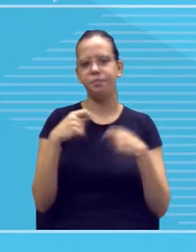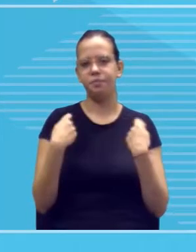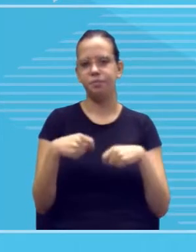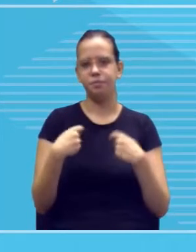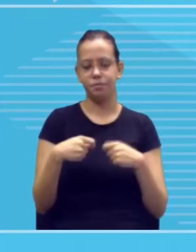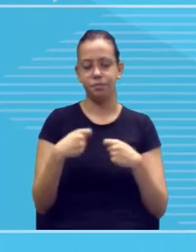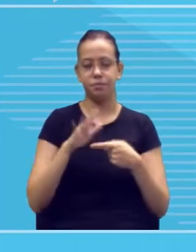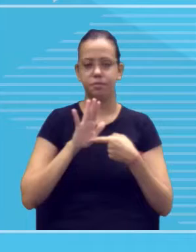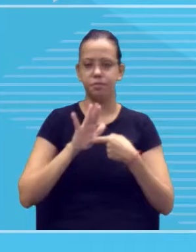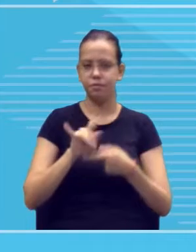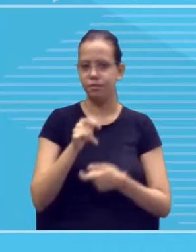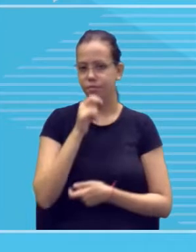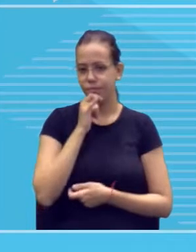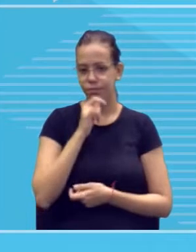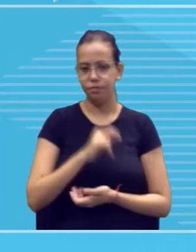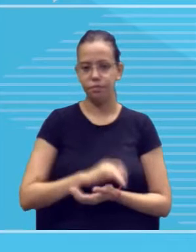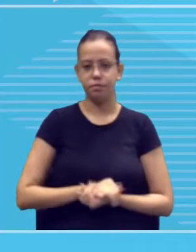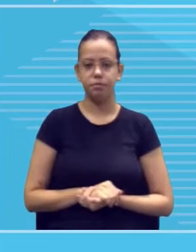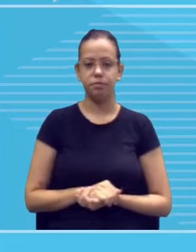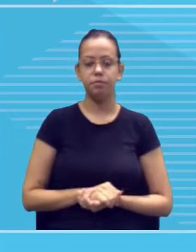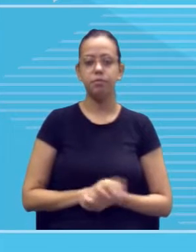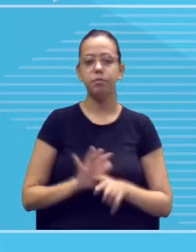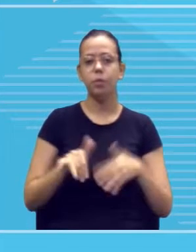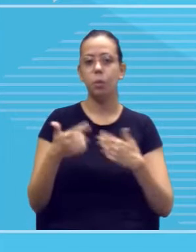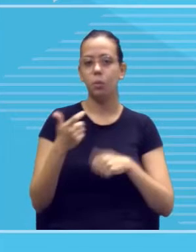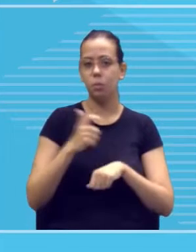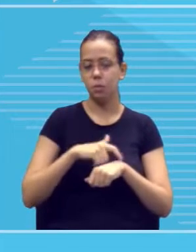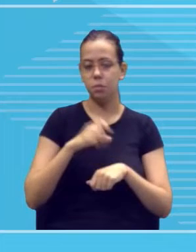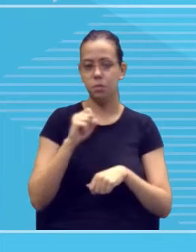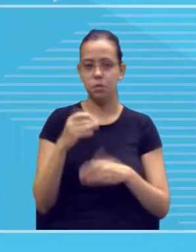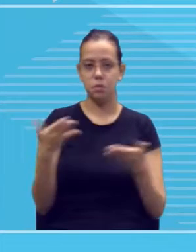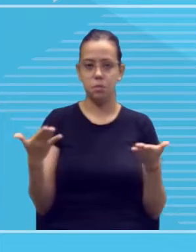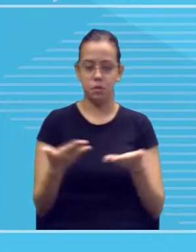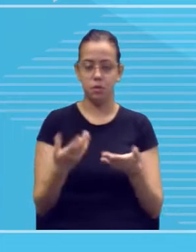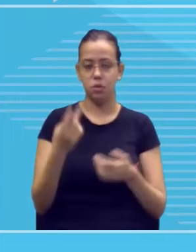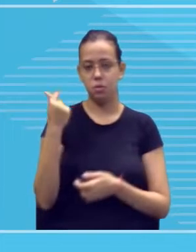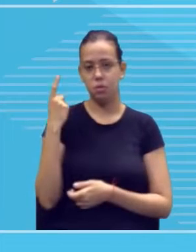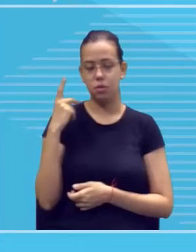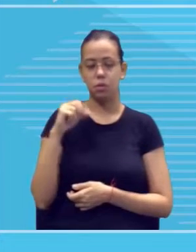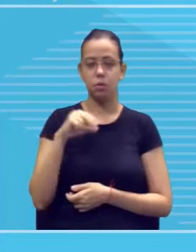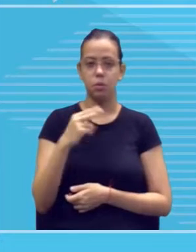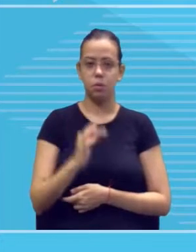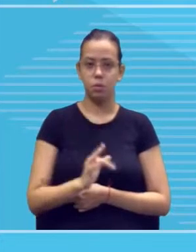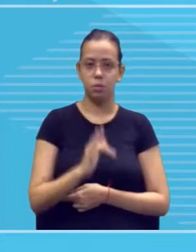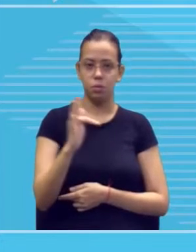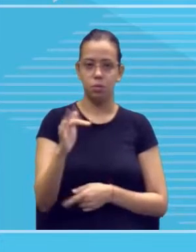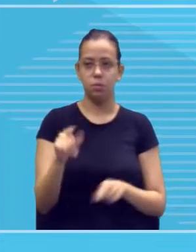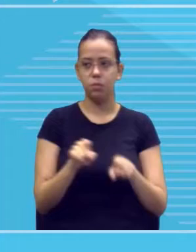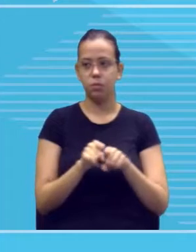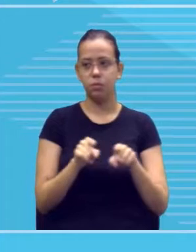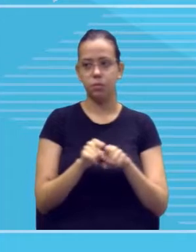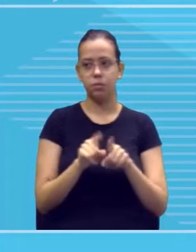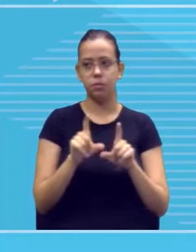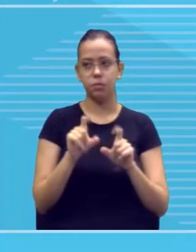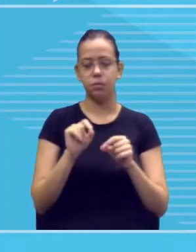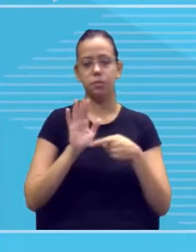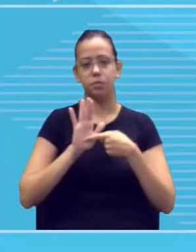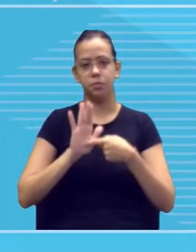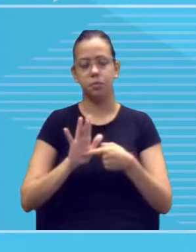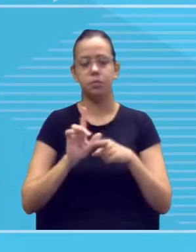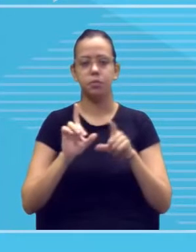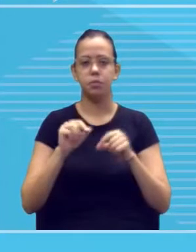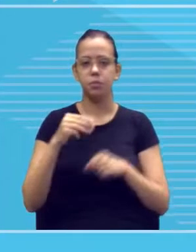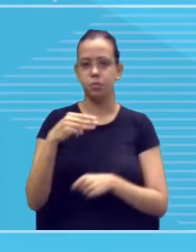mostrando por exemplo é o tempo se apresenta futuro às vezes também indicando para você